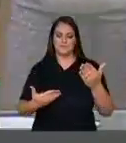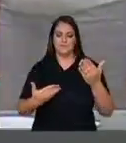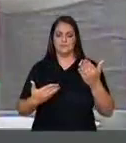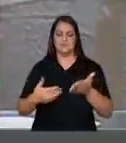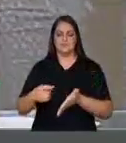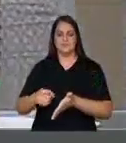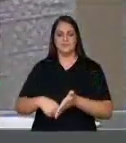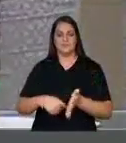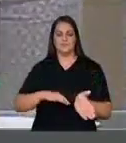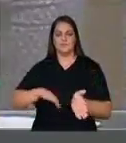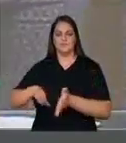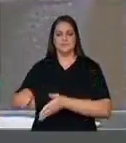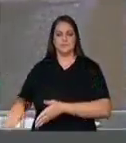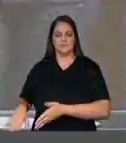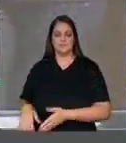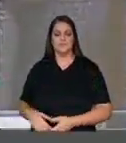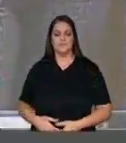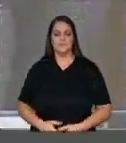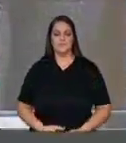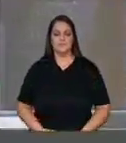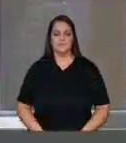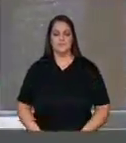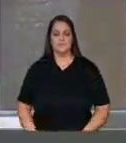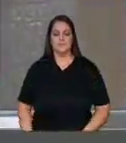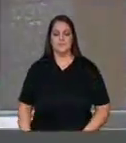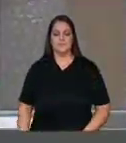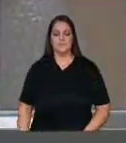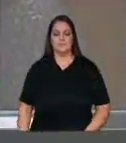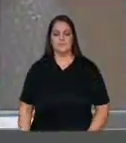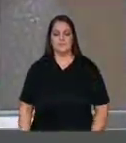do presidente e as palavras do Rodrigo Maia.